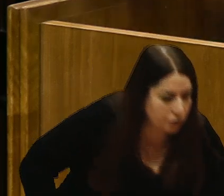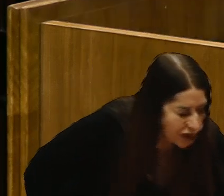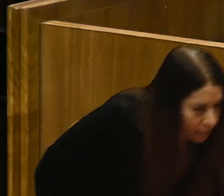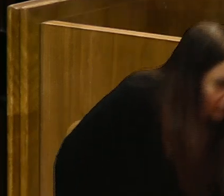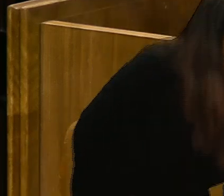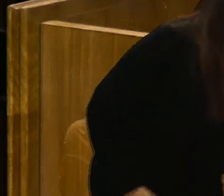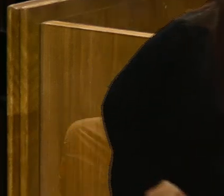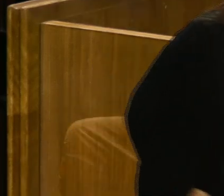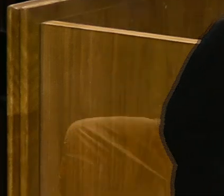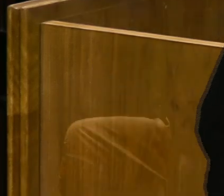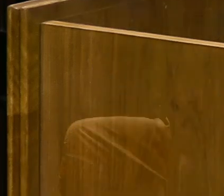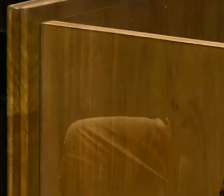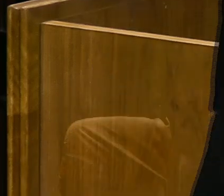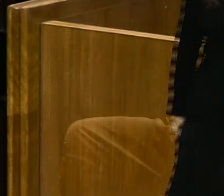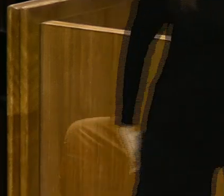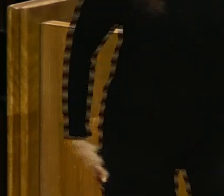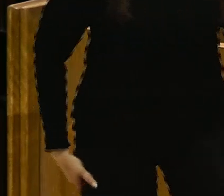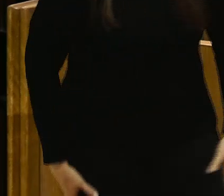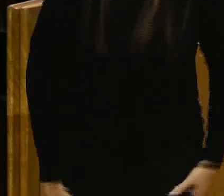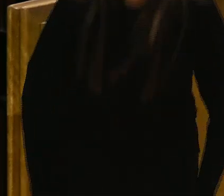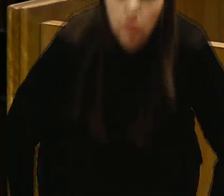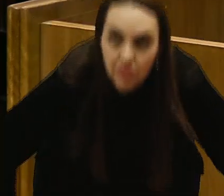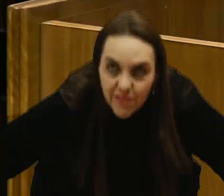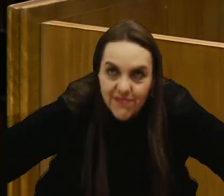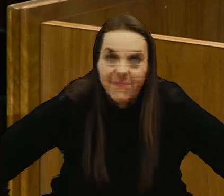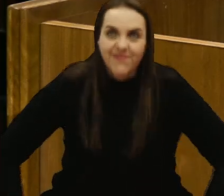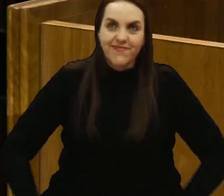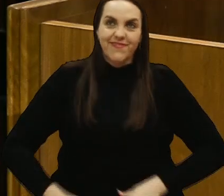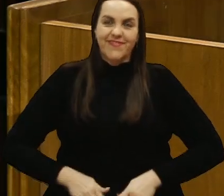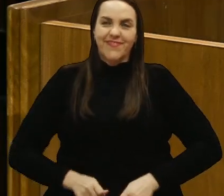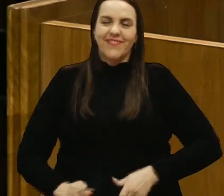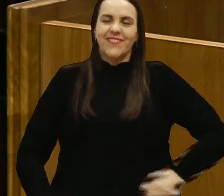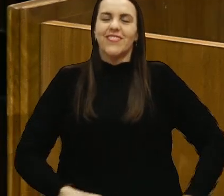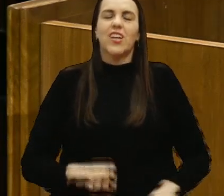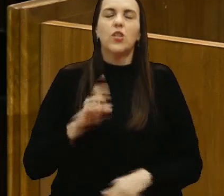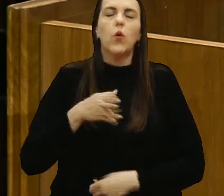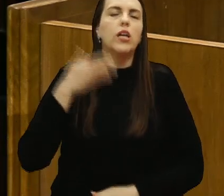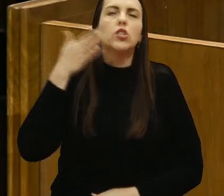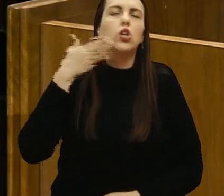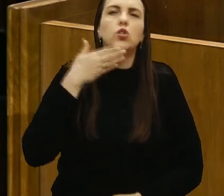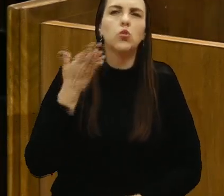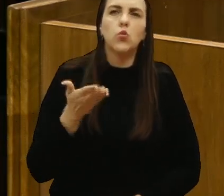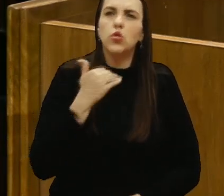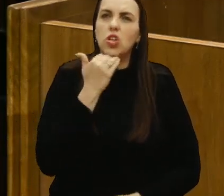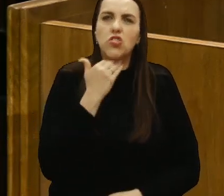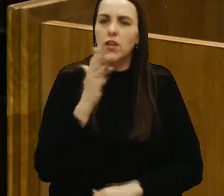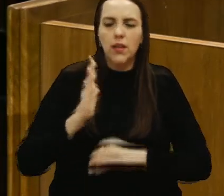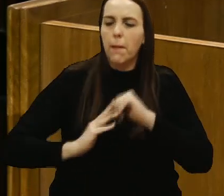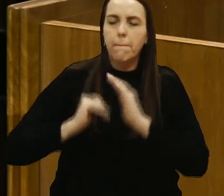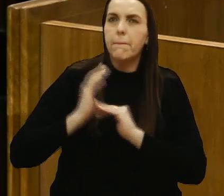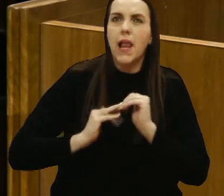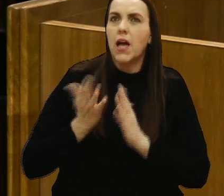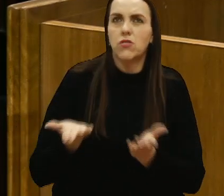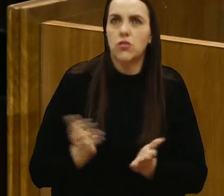Nós precisamos priorizar a educação e não só discurso. No discurso, tem que ser na prática. Portanto,